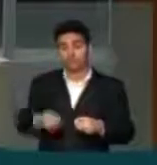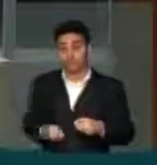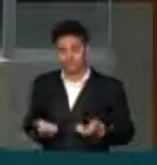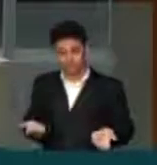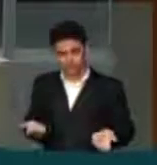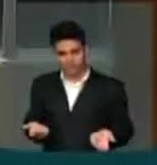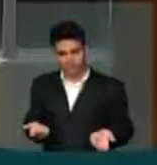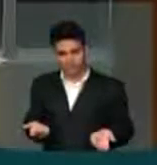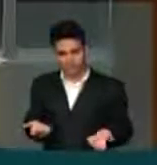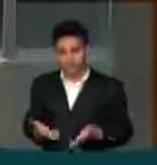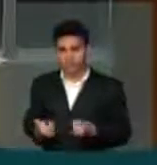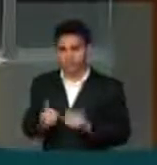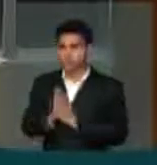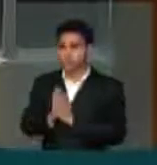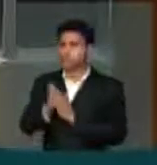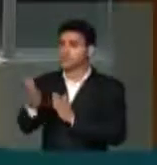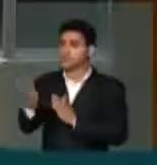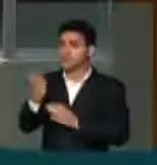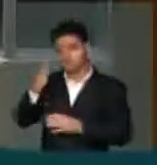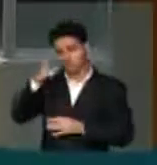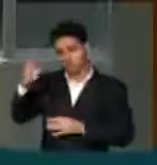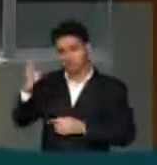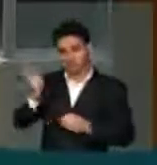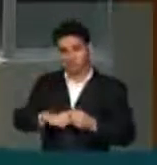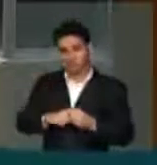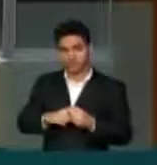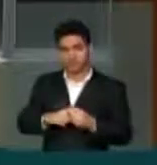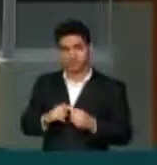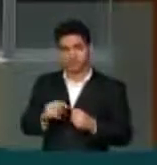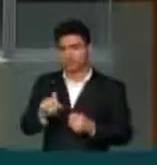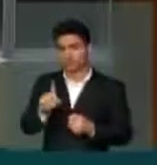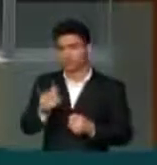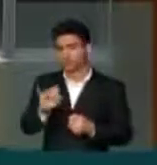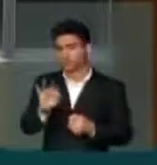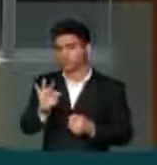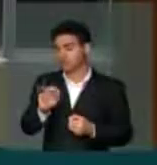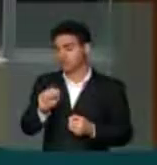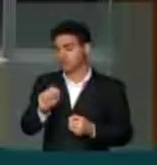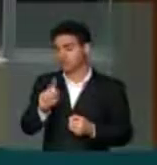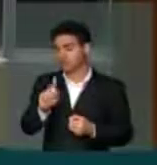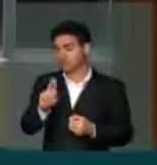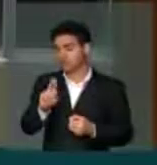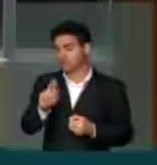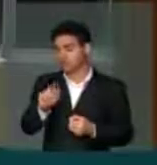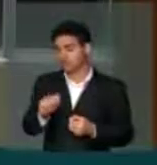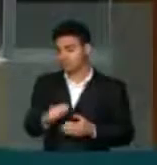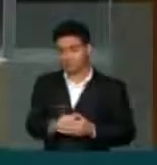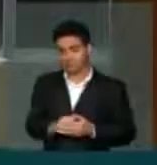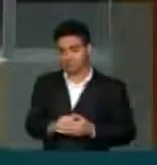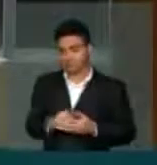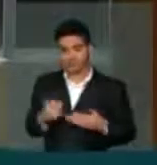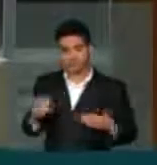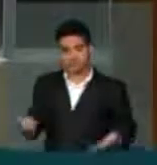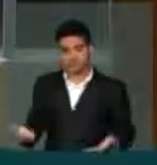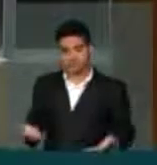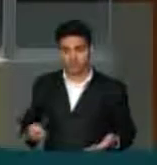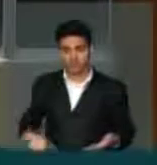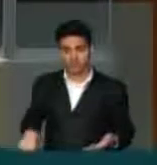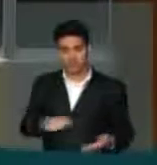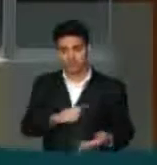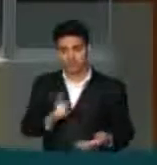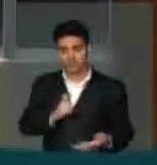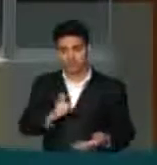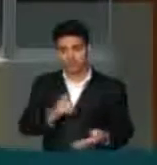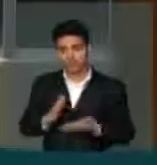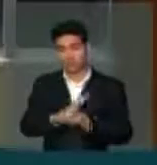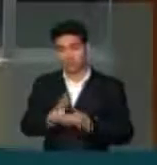pedia a intervenção dos militares e a volta da ditadura. Então, nós estamos vivendo tempos,